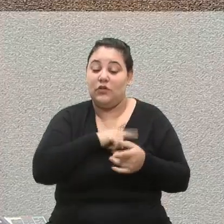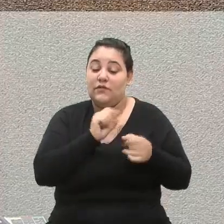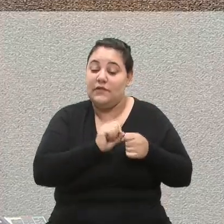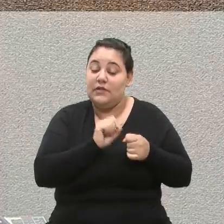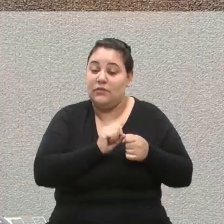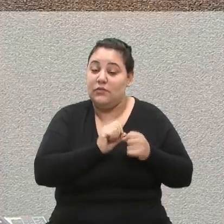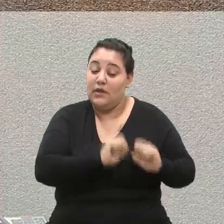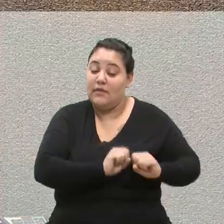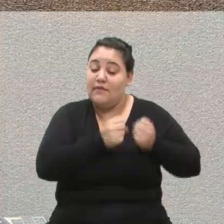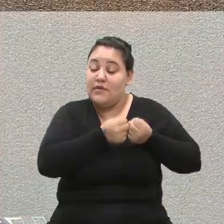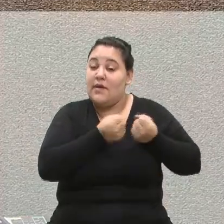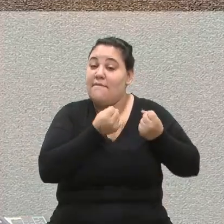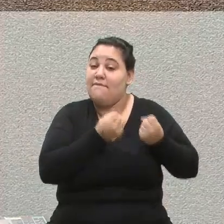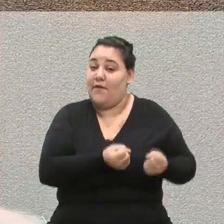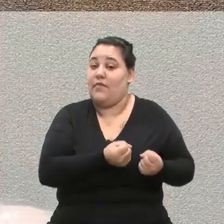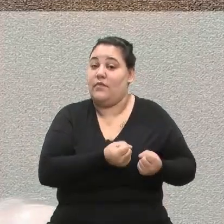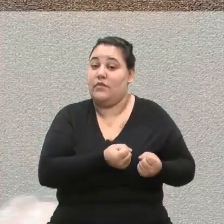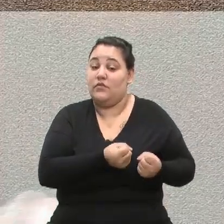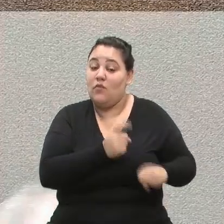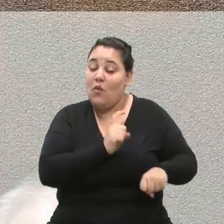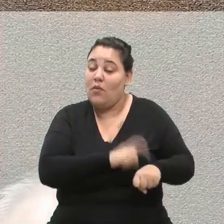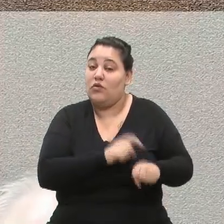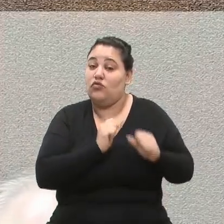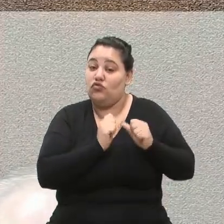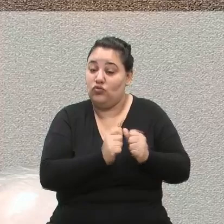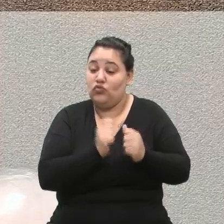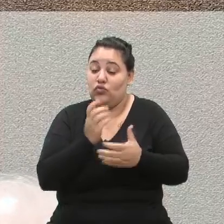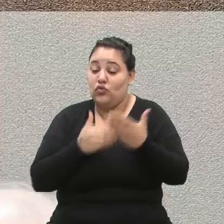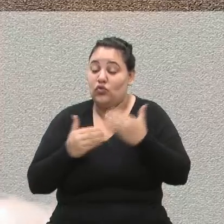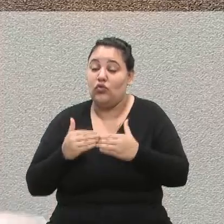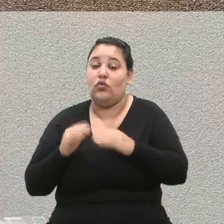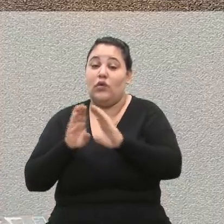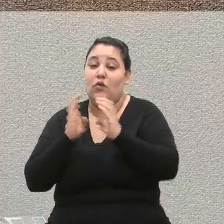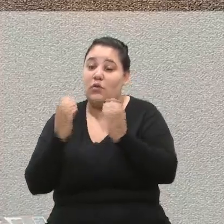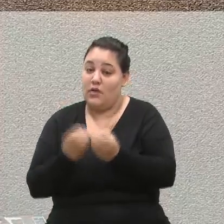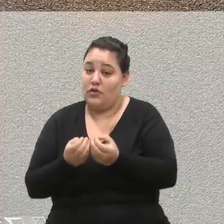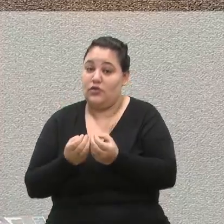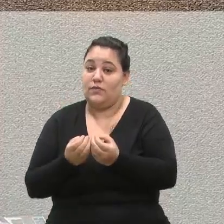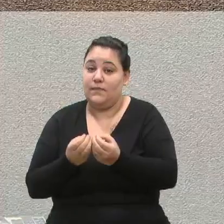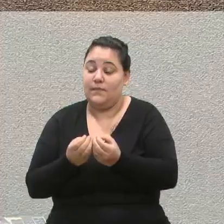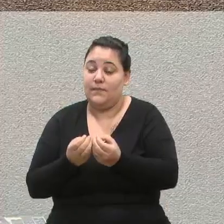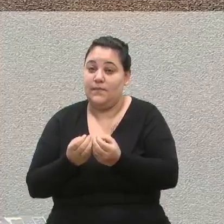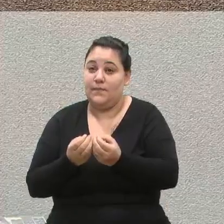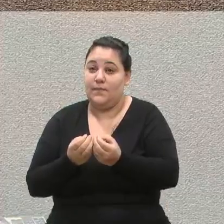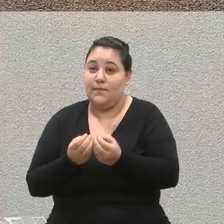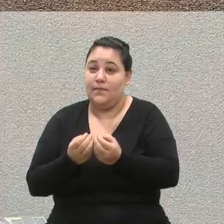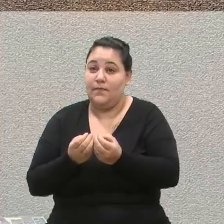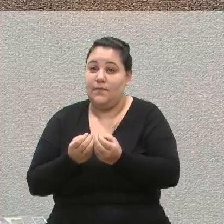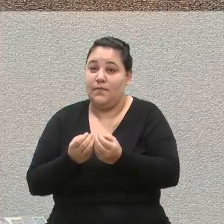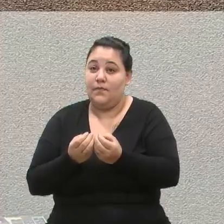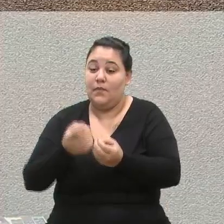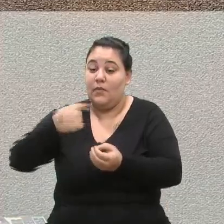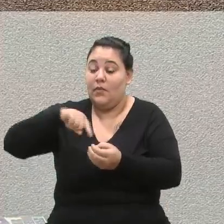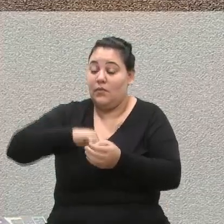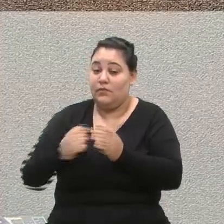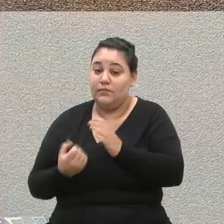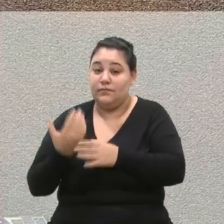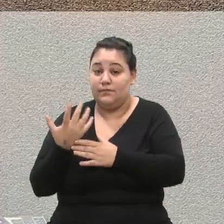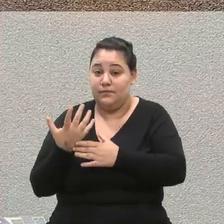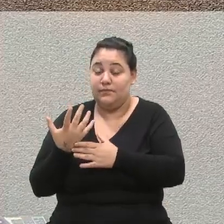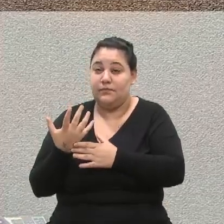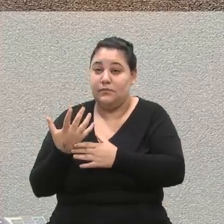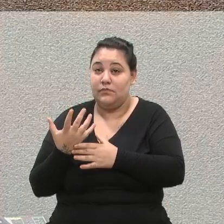firme naquele momento, junto com todo o movimento comunitário, para que fosse feito estes termos de cessões